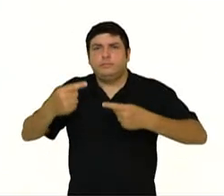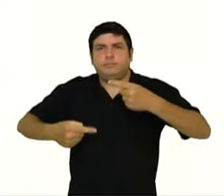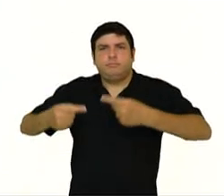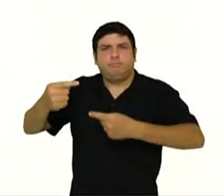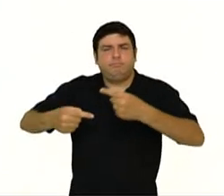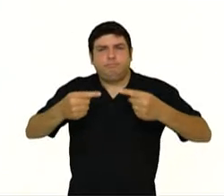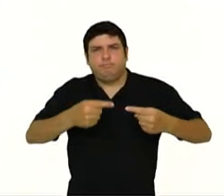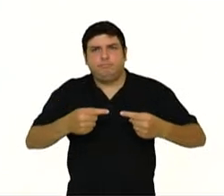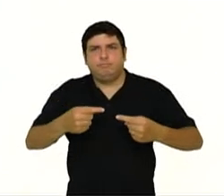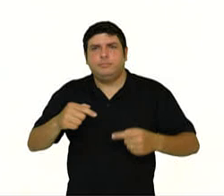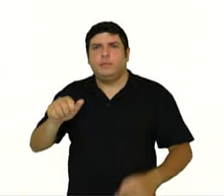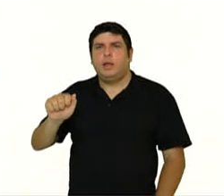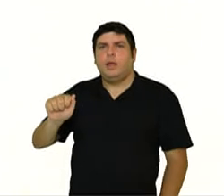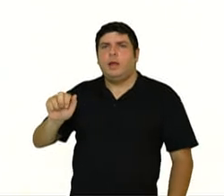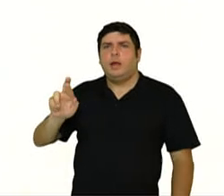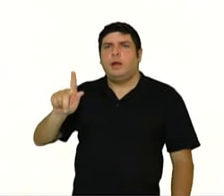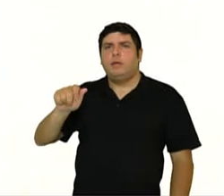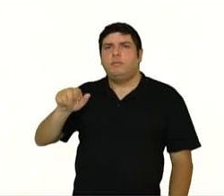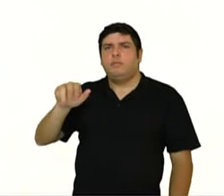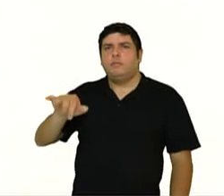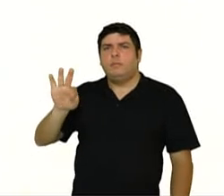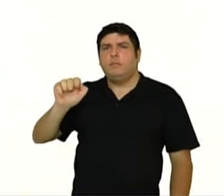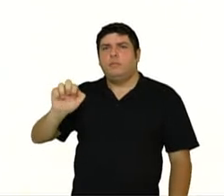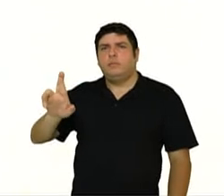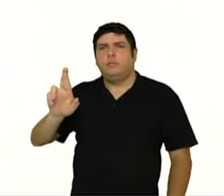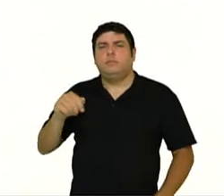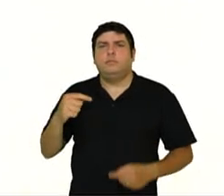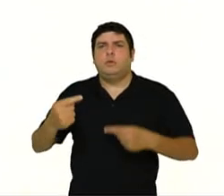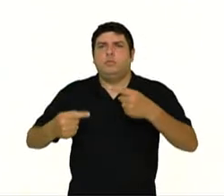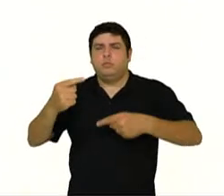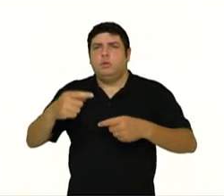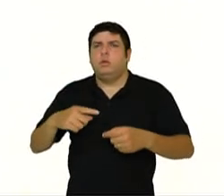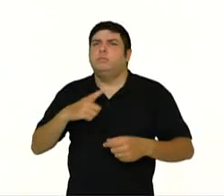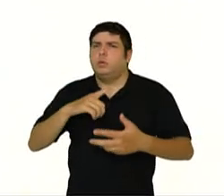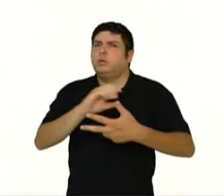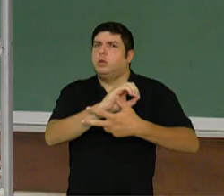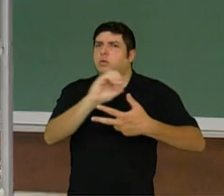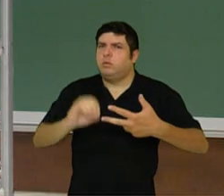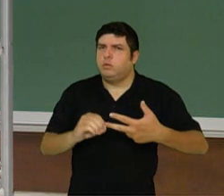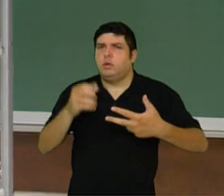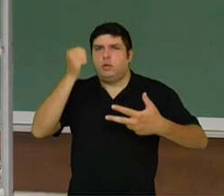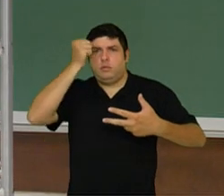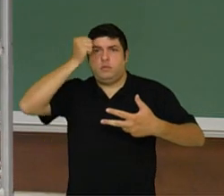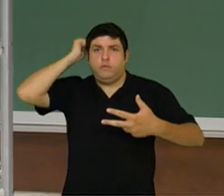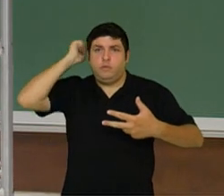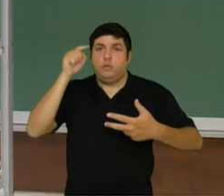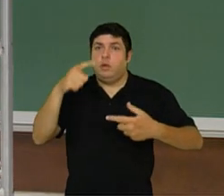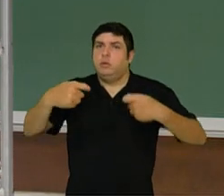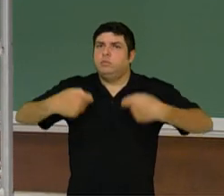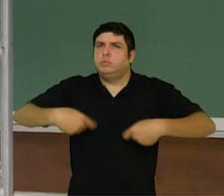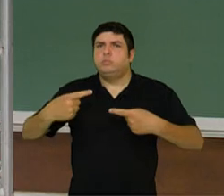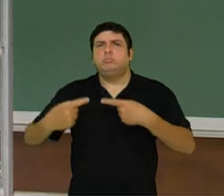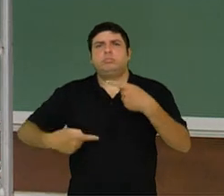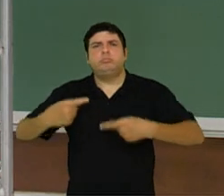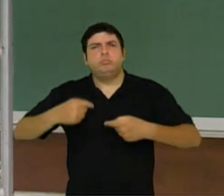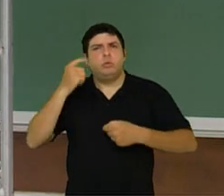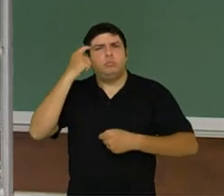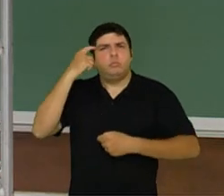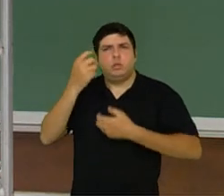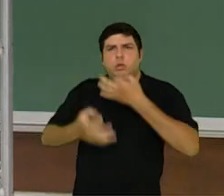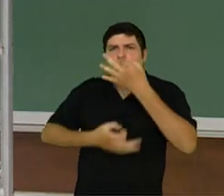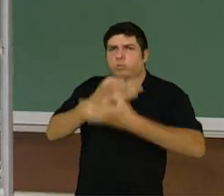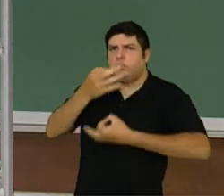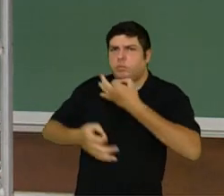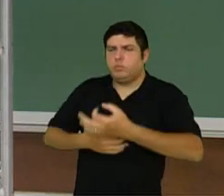e por isso que talvez ele seja tão presente no Enem, tão presente nos vestibulares, porque você tem que argumentar, tem que pensar,